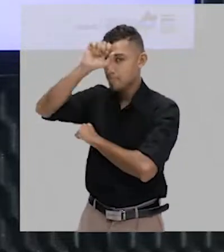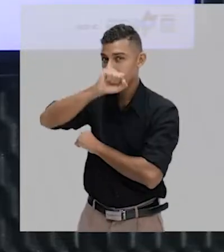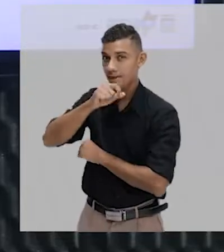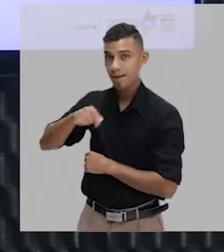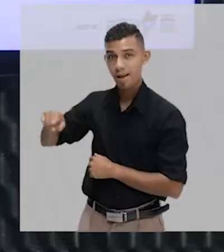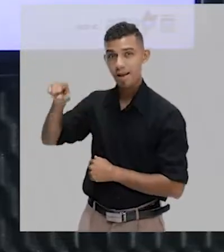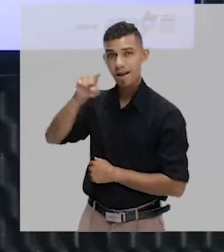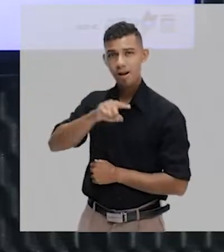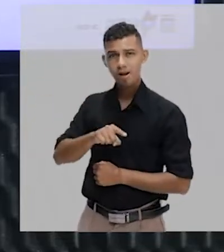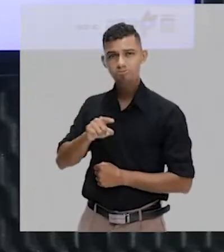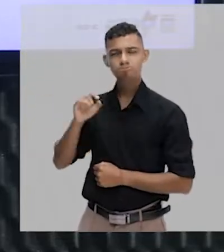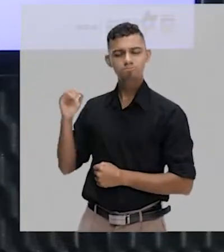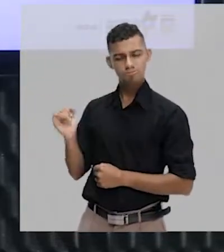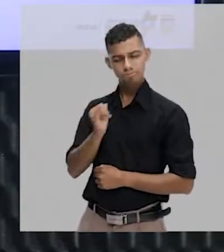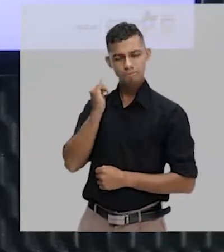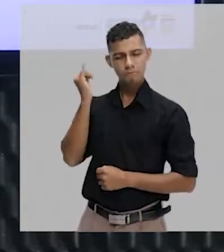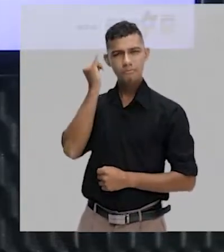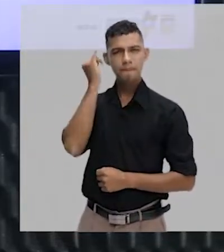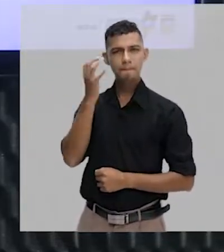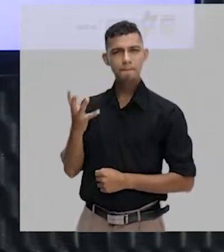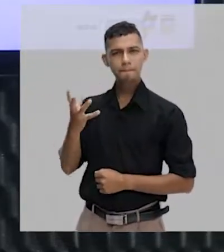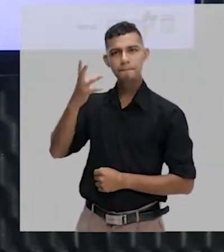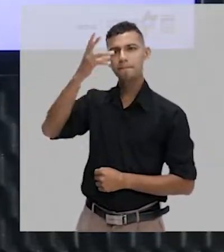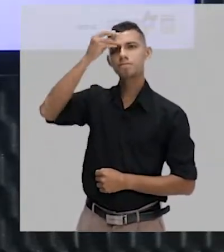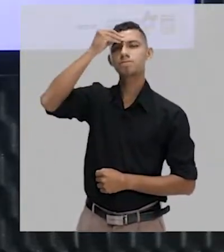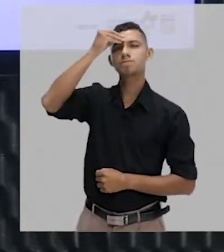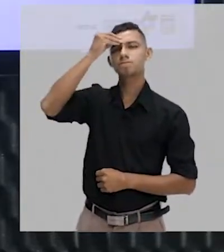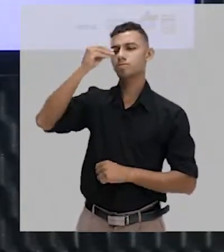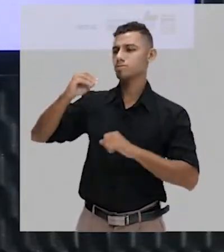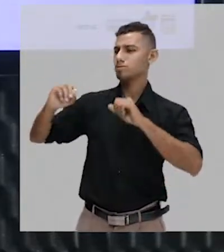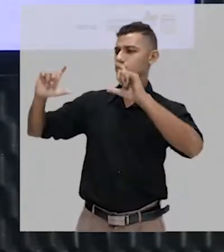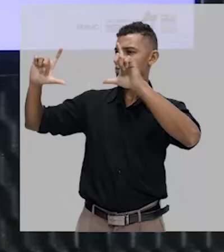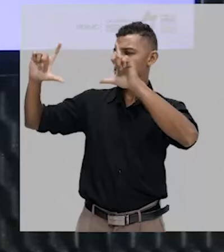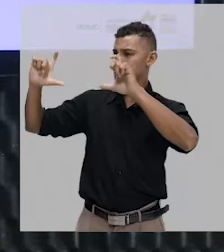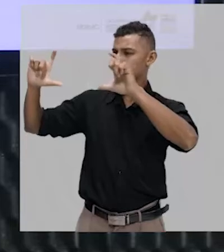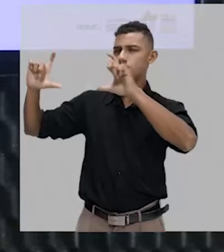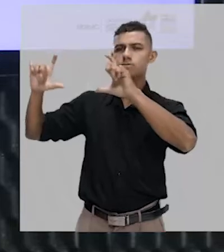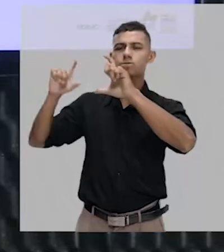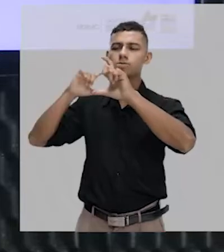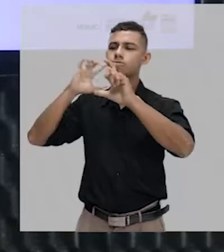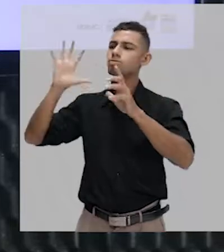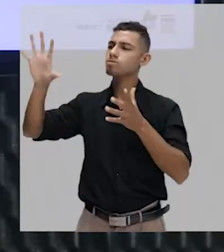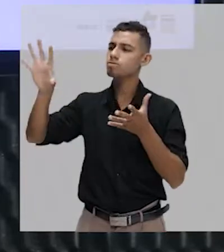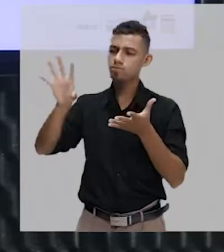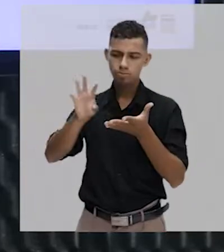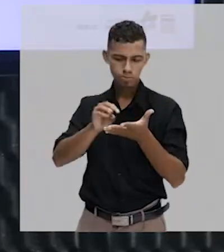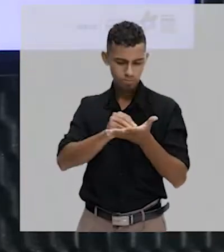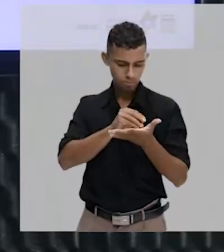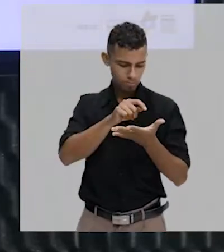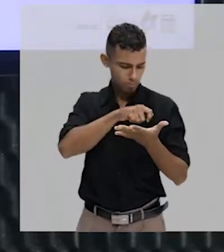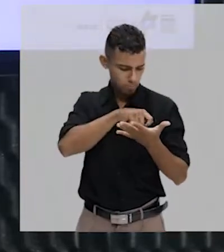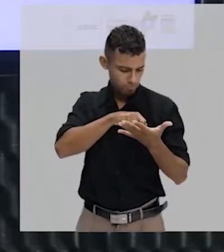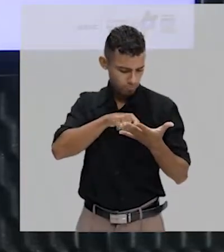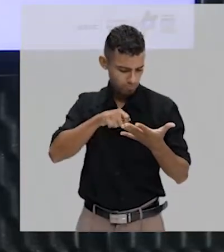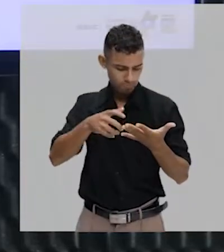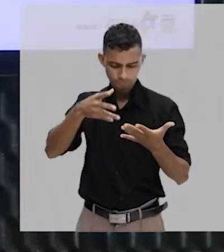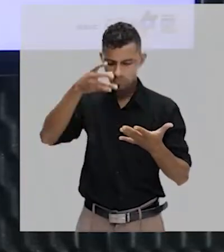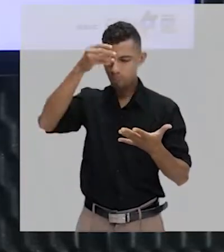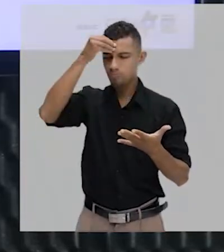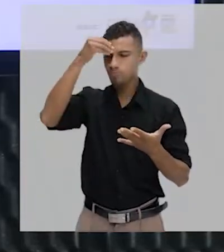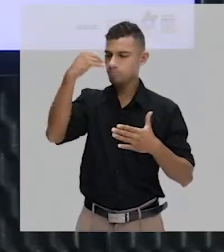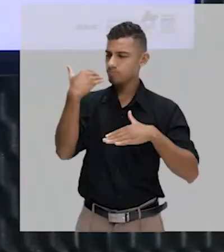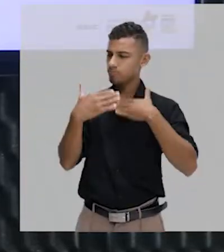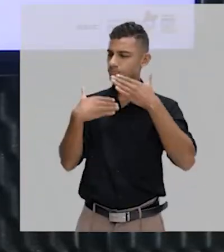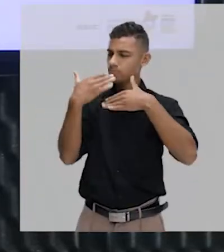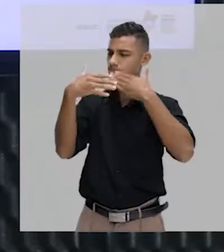você achou muito interessante, muito importante, você printa a tela, passa essas informações para o seu caderno e assim você